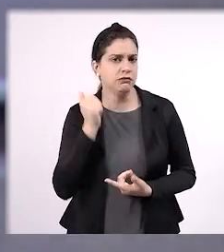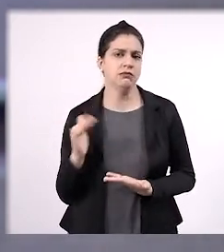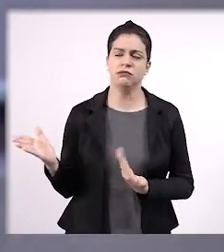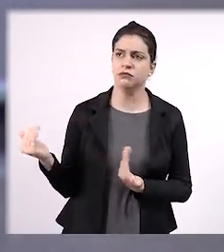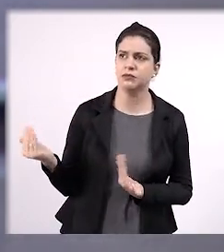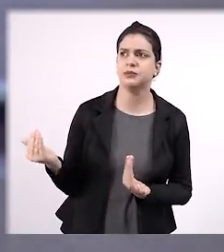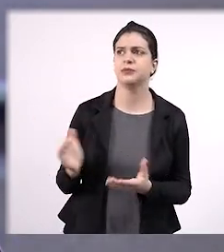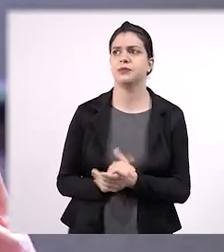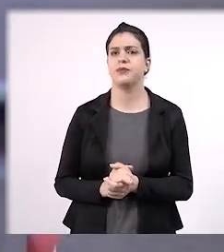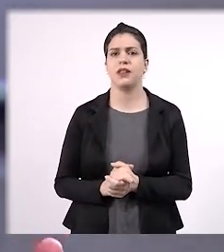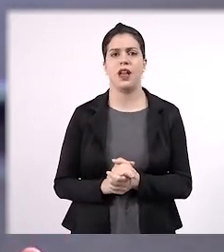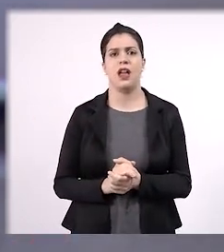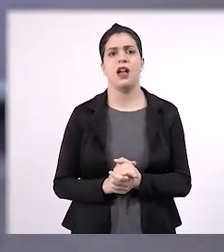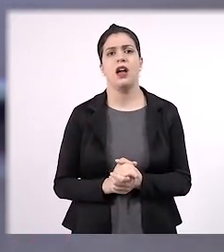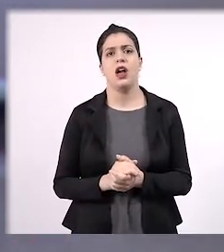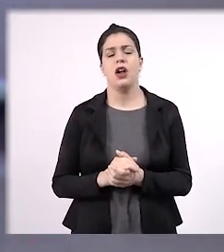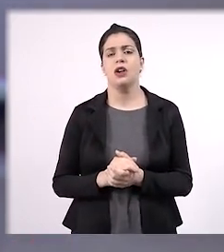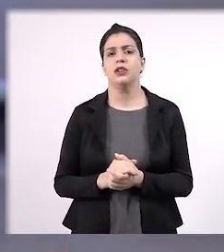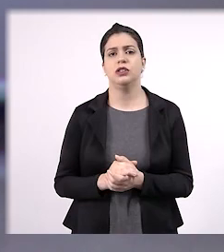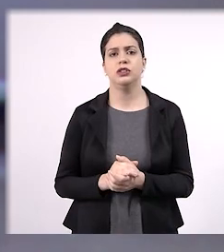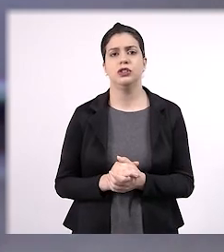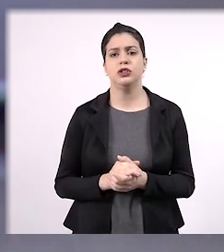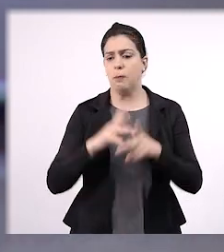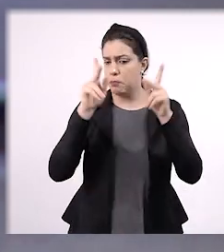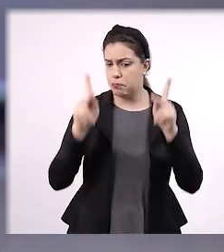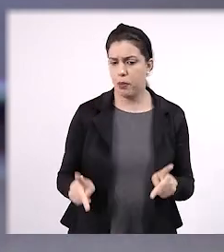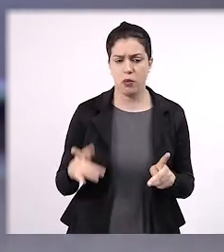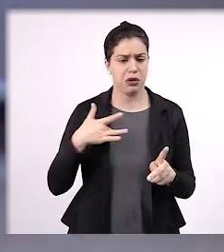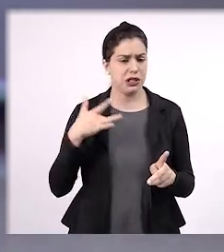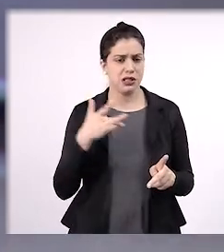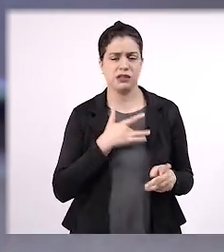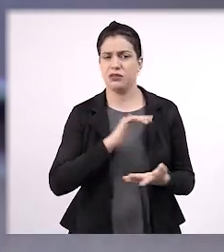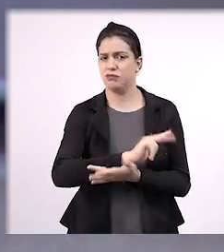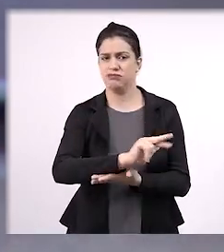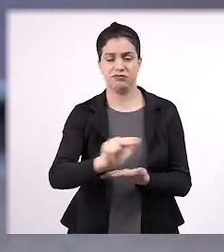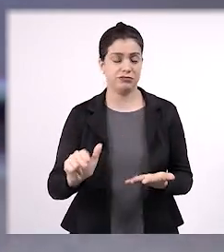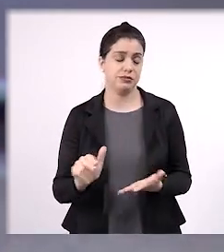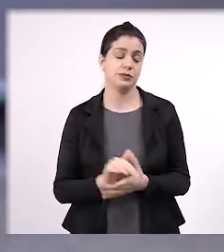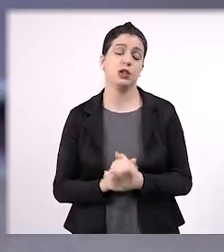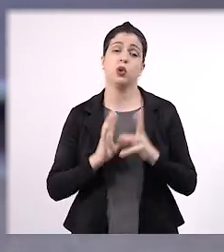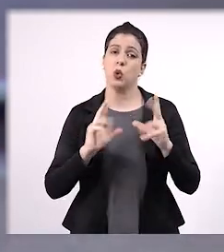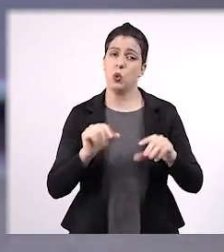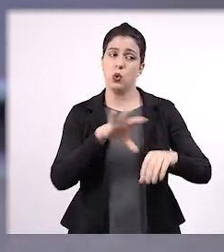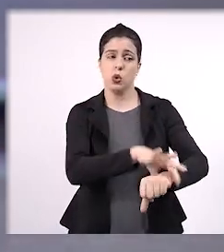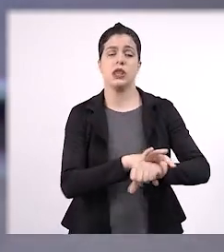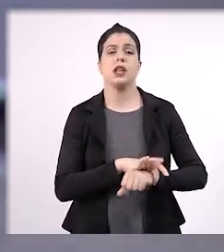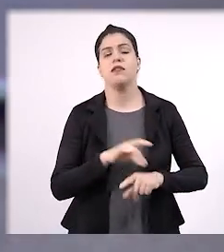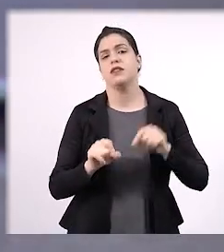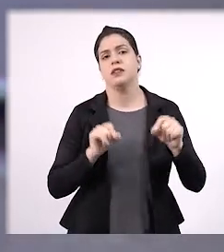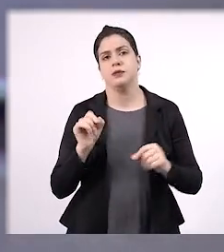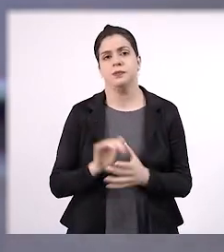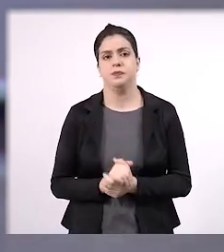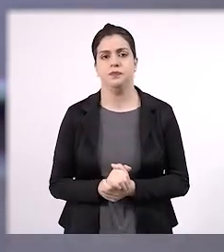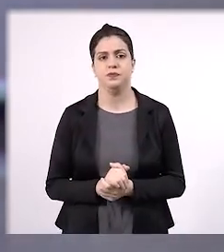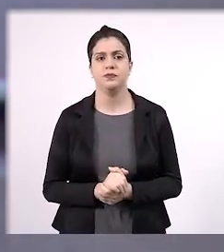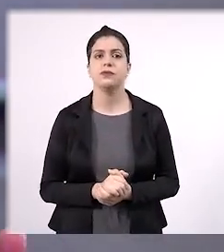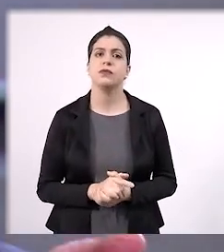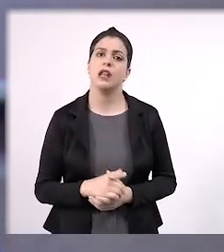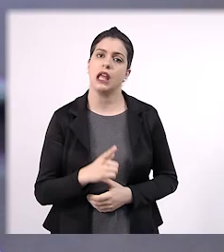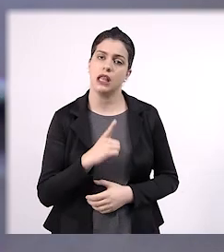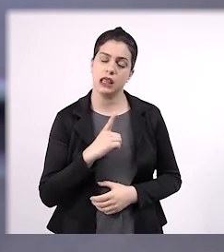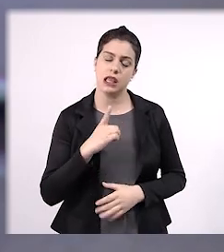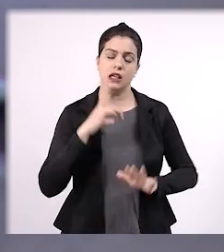Estado, contribuição em todas as áreas, área de família, área civil, área de infância e juventude, fazenda pública, questão de